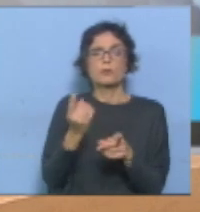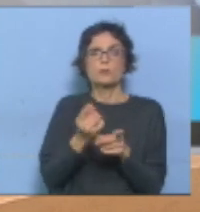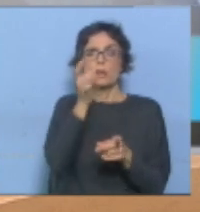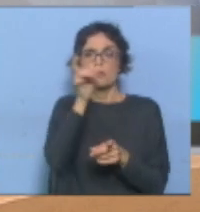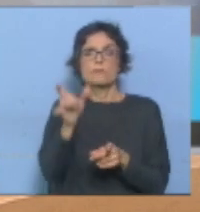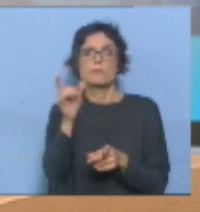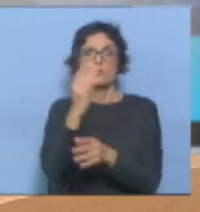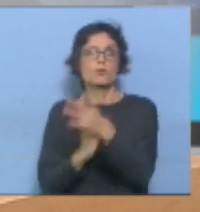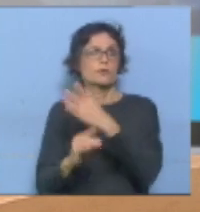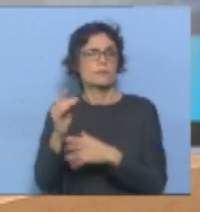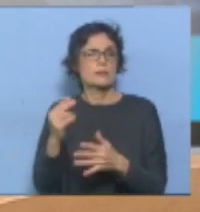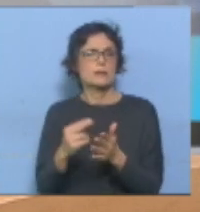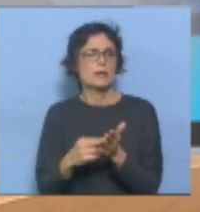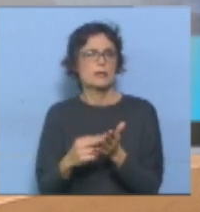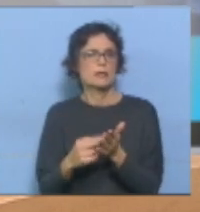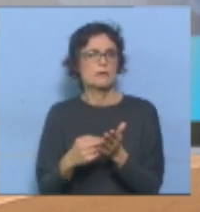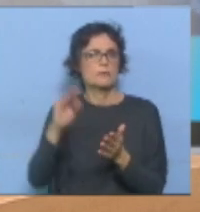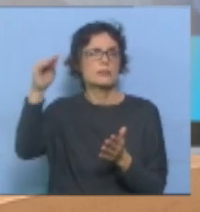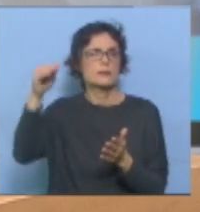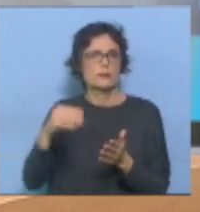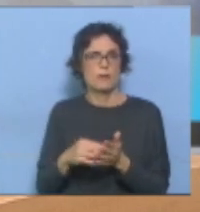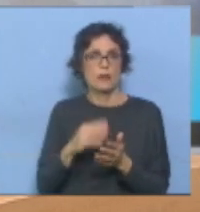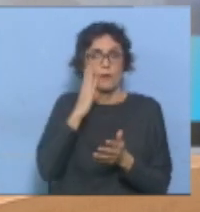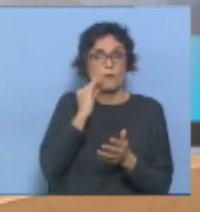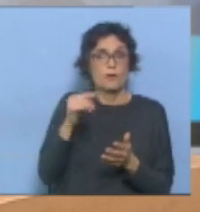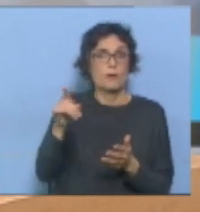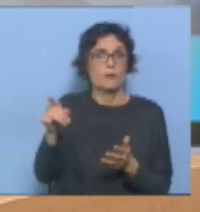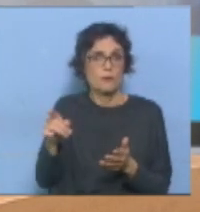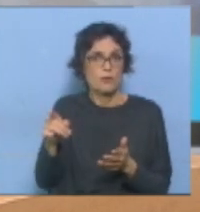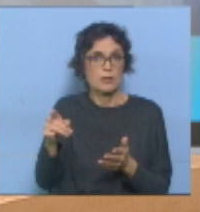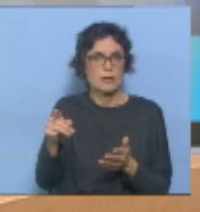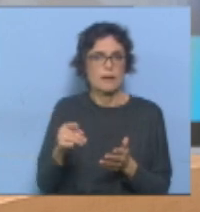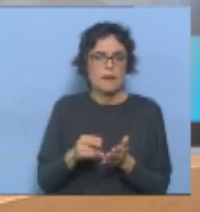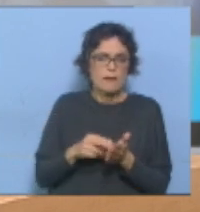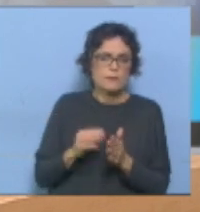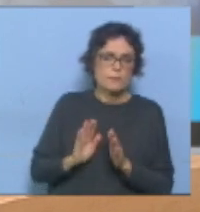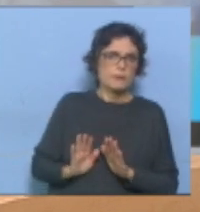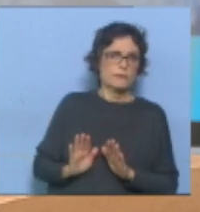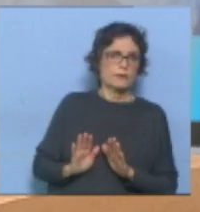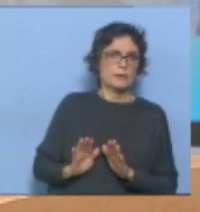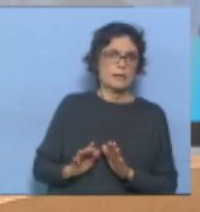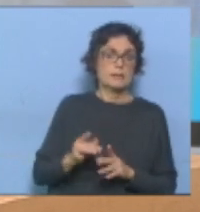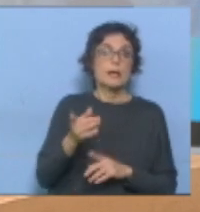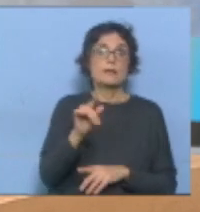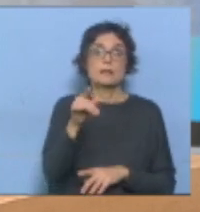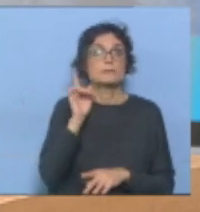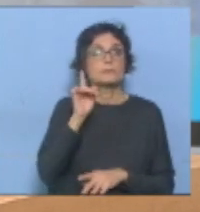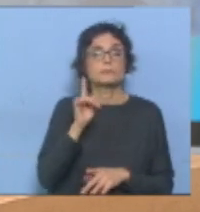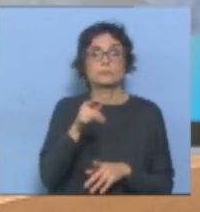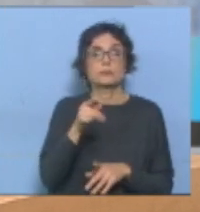não se impõem, esperam que sejam chamados, têm vergonha também e algum medo. Usar a música